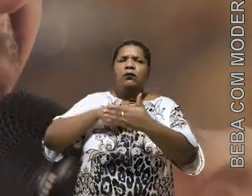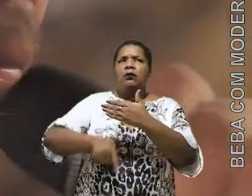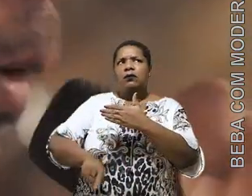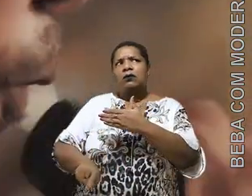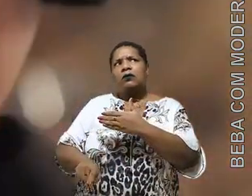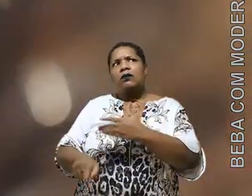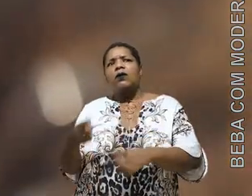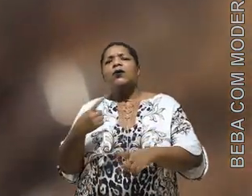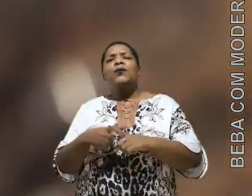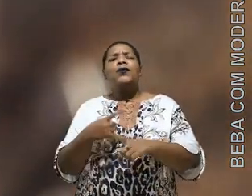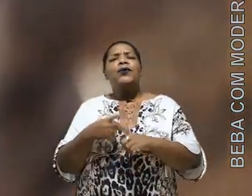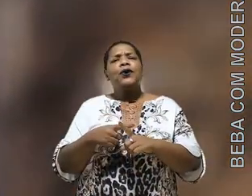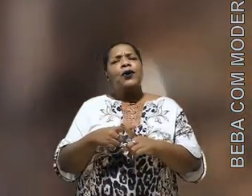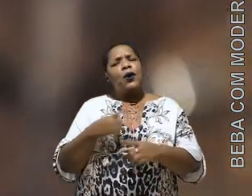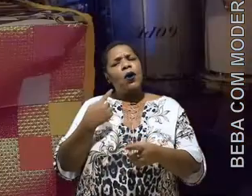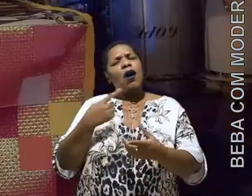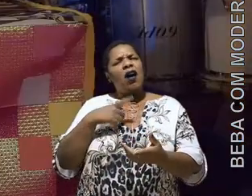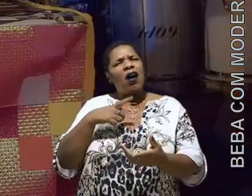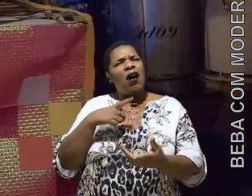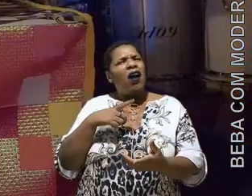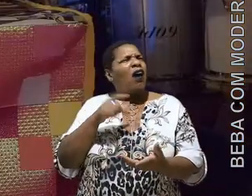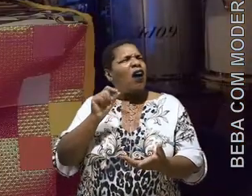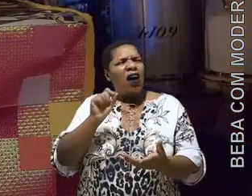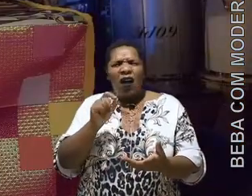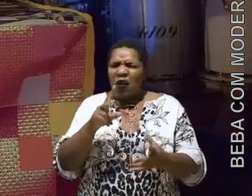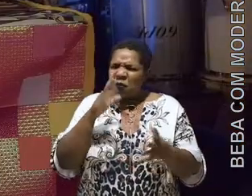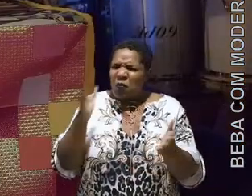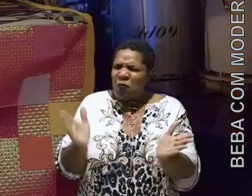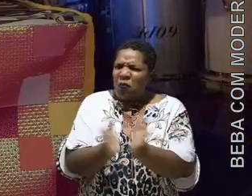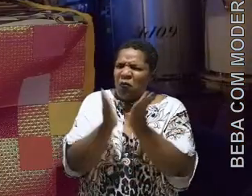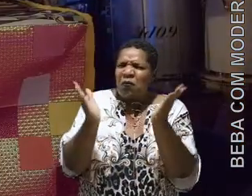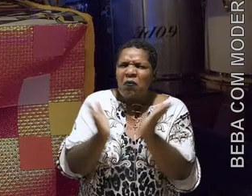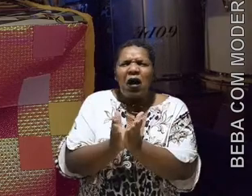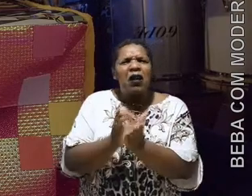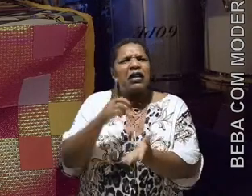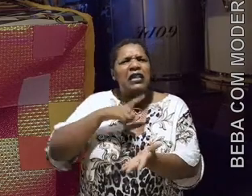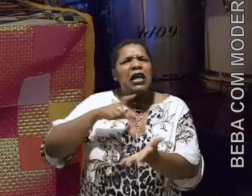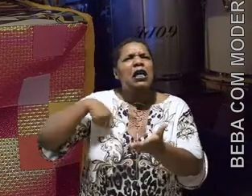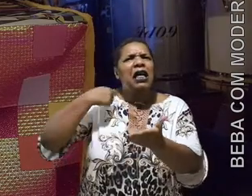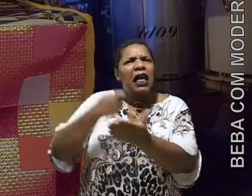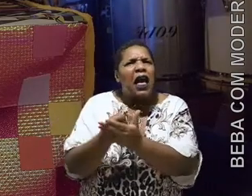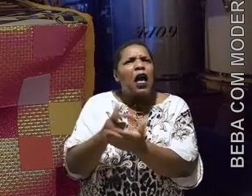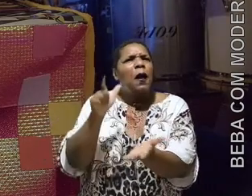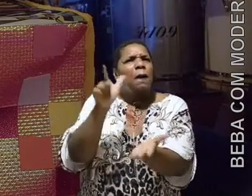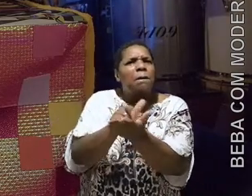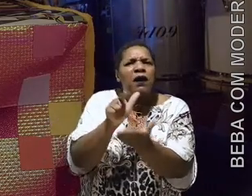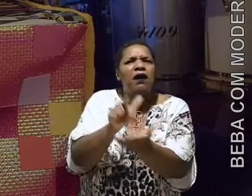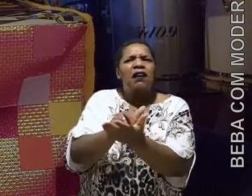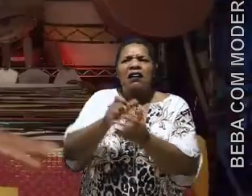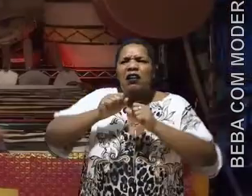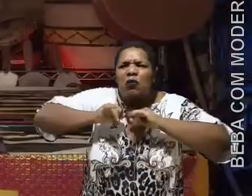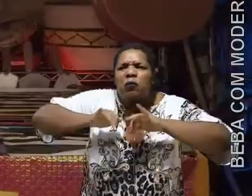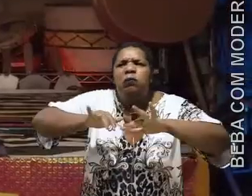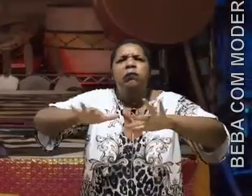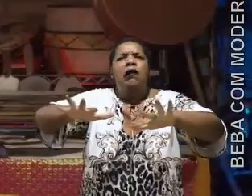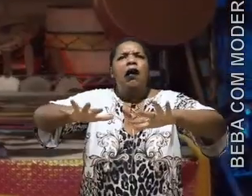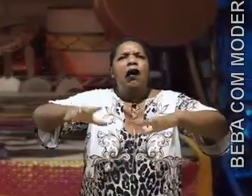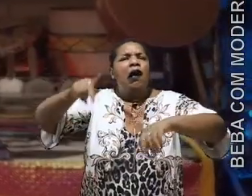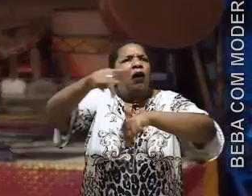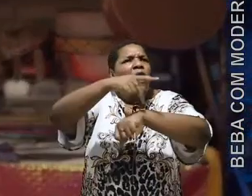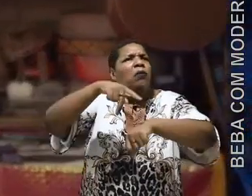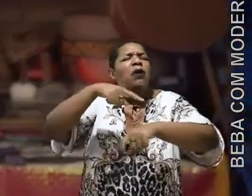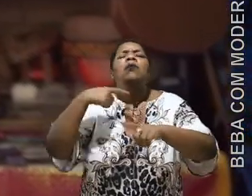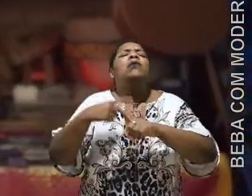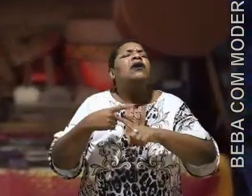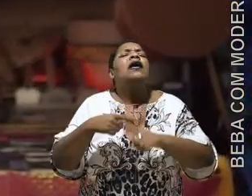paramos pensamos profundamente do que pobre peça plástico papel papelão pelo cuidado pela passagem pelo pão Por que